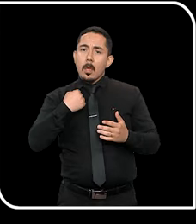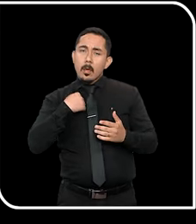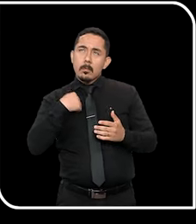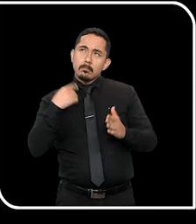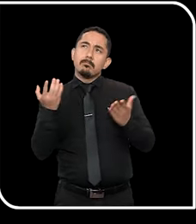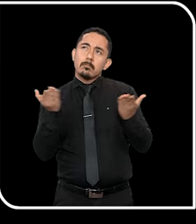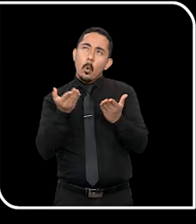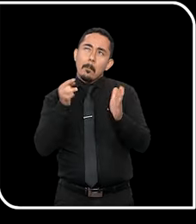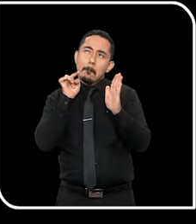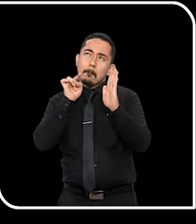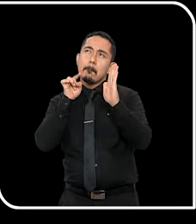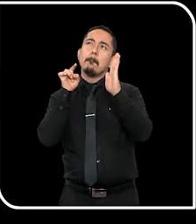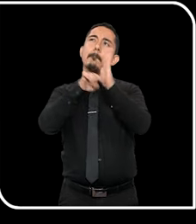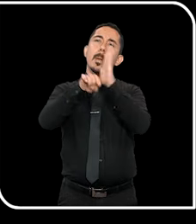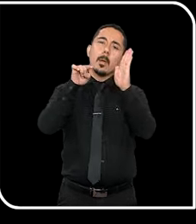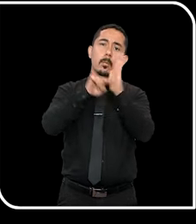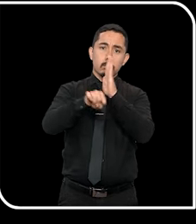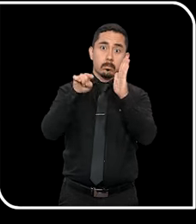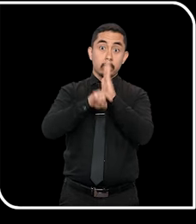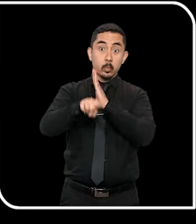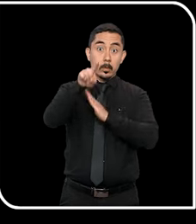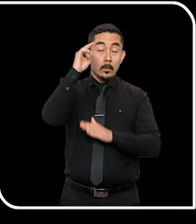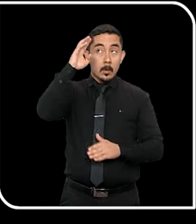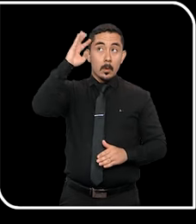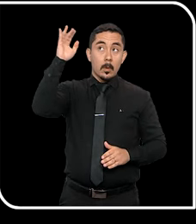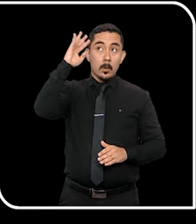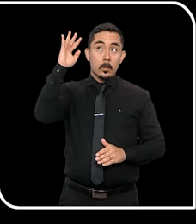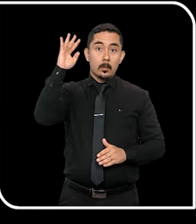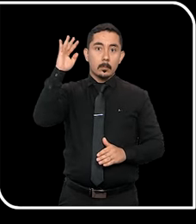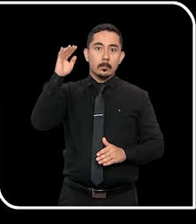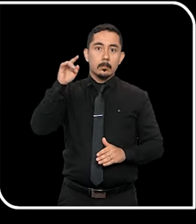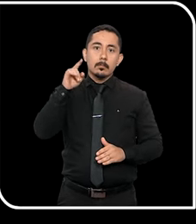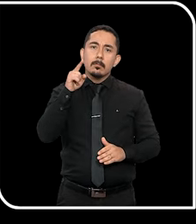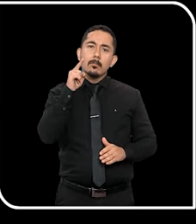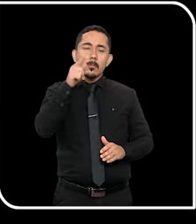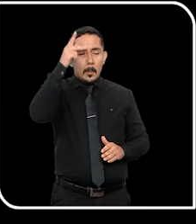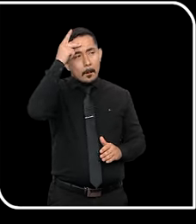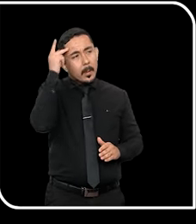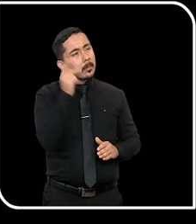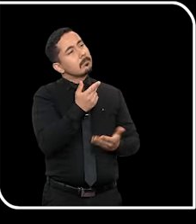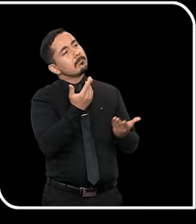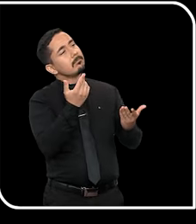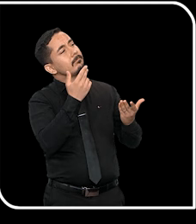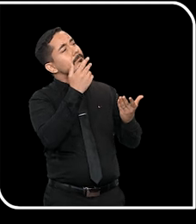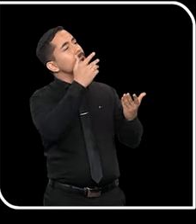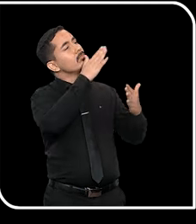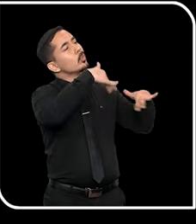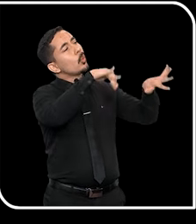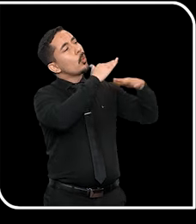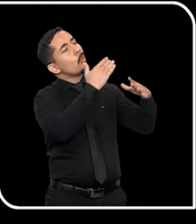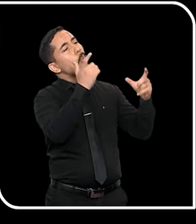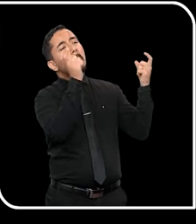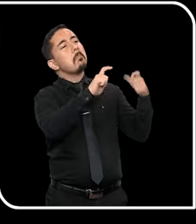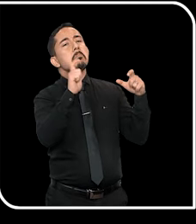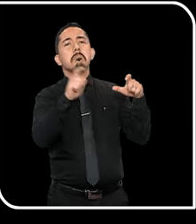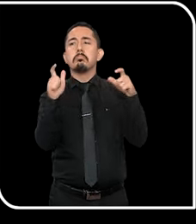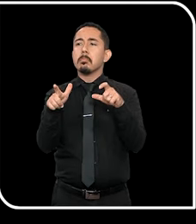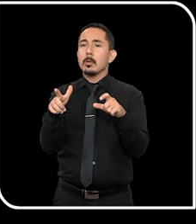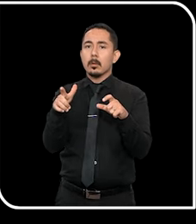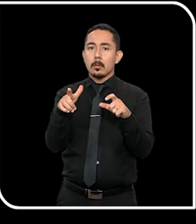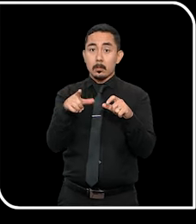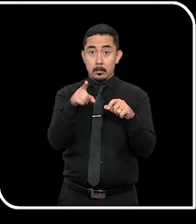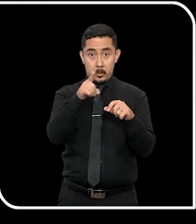vocês fazer algumas provocações e dizer onde estão essas pessoas né